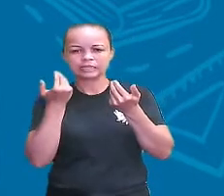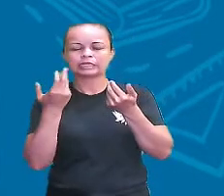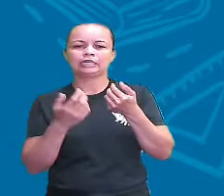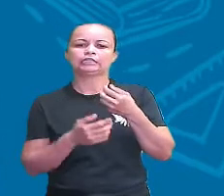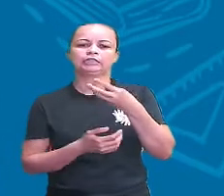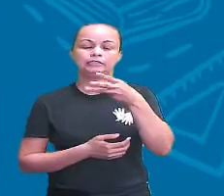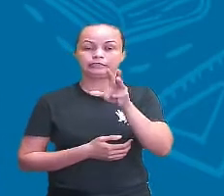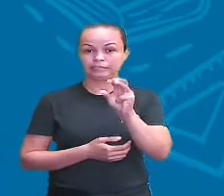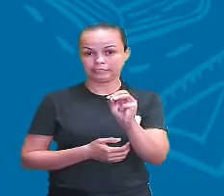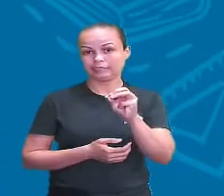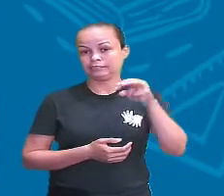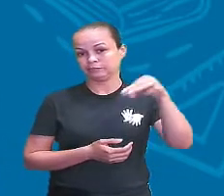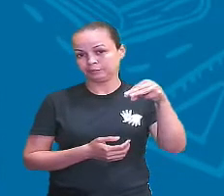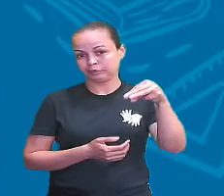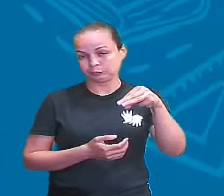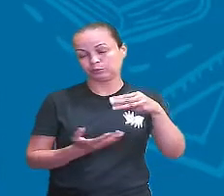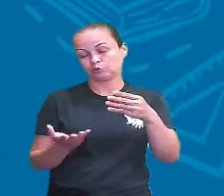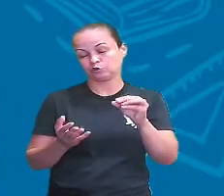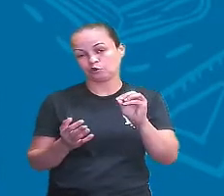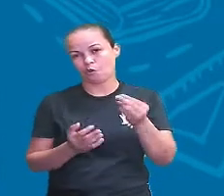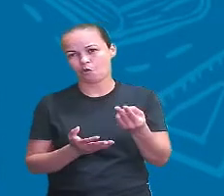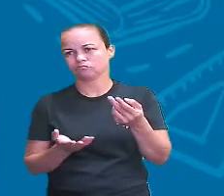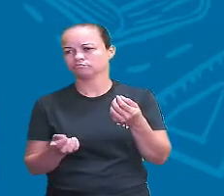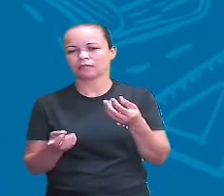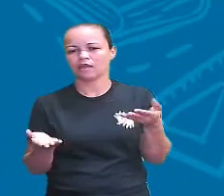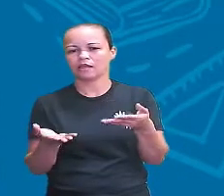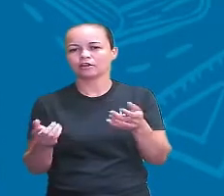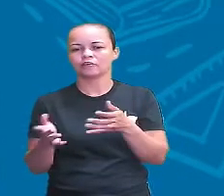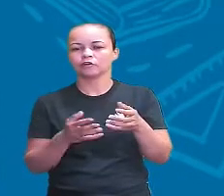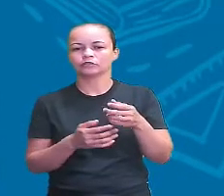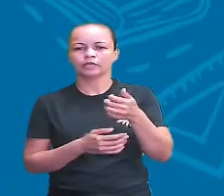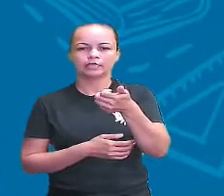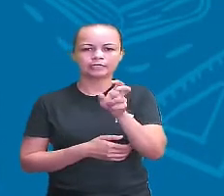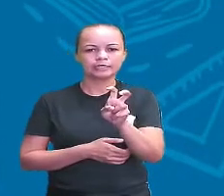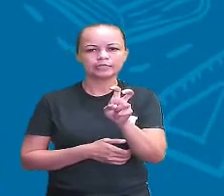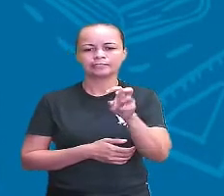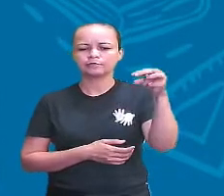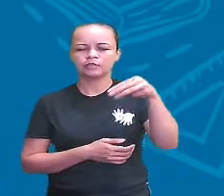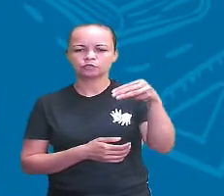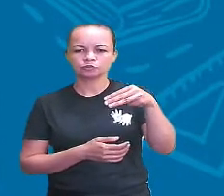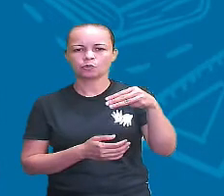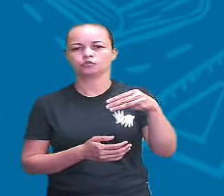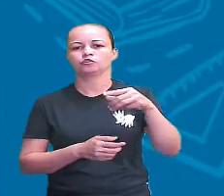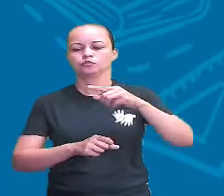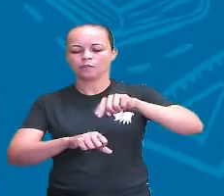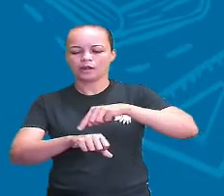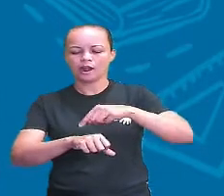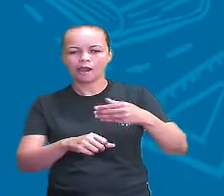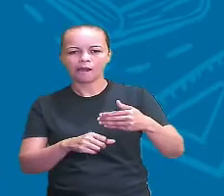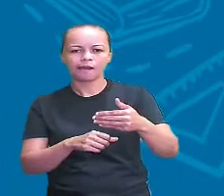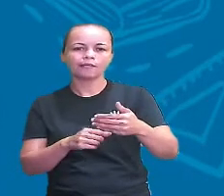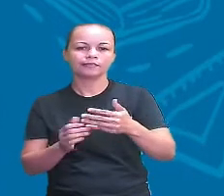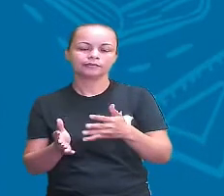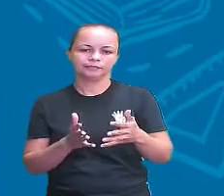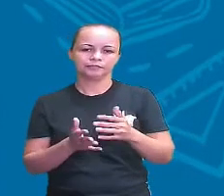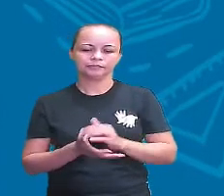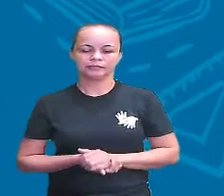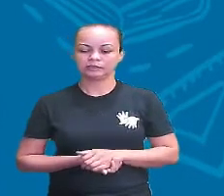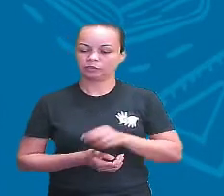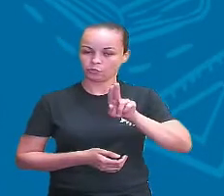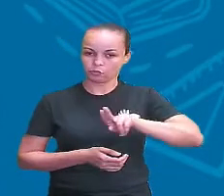que faltam 15 minutos para a hora seguinte. Então, a quarter to past. Então, a gente usa